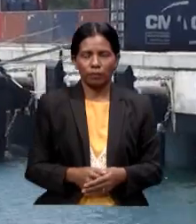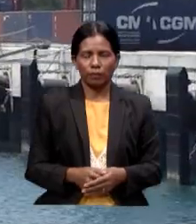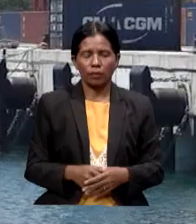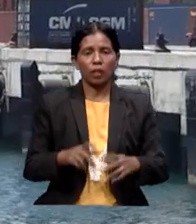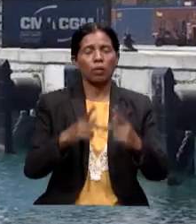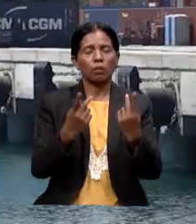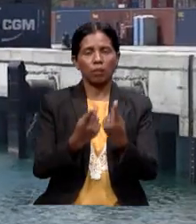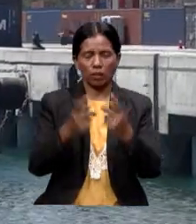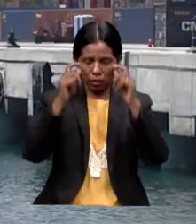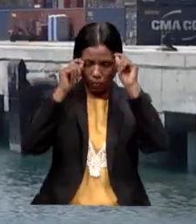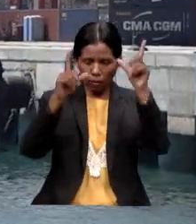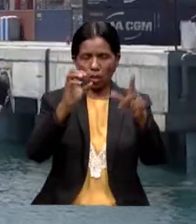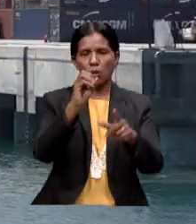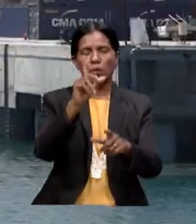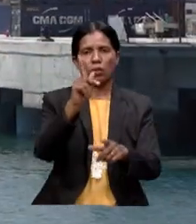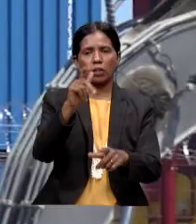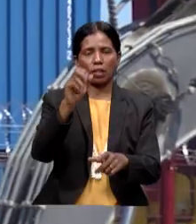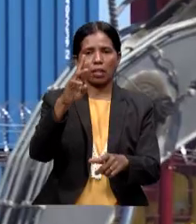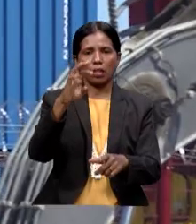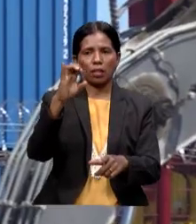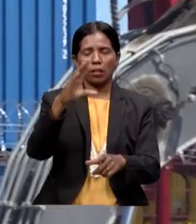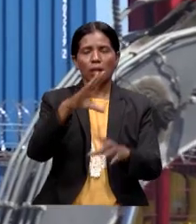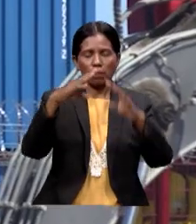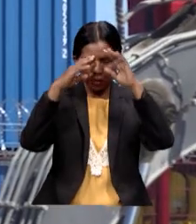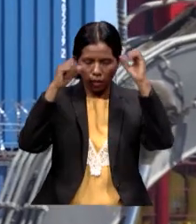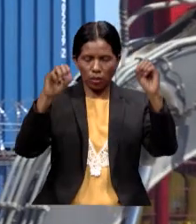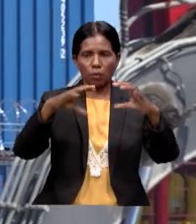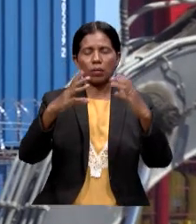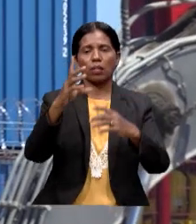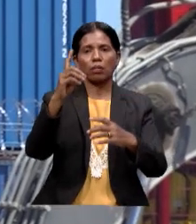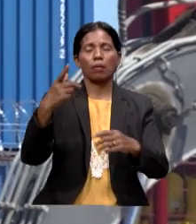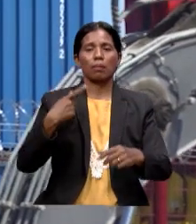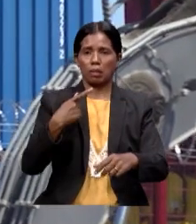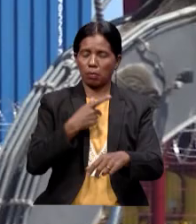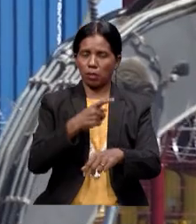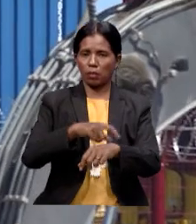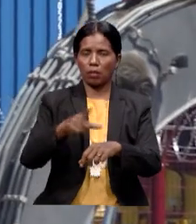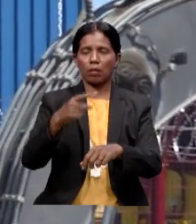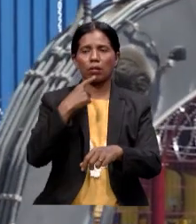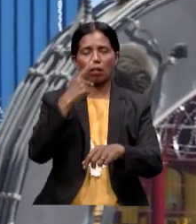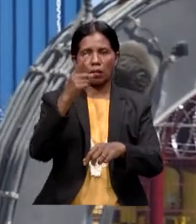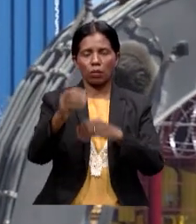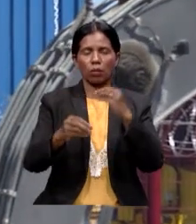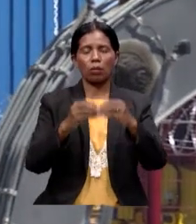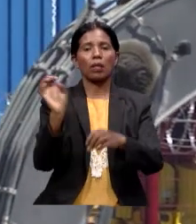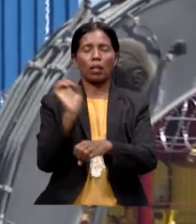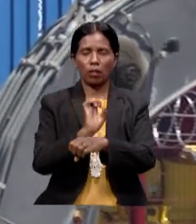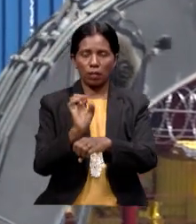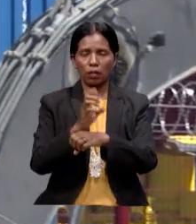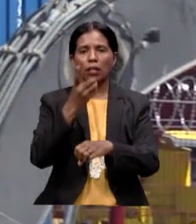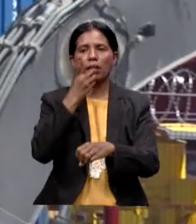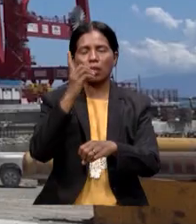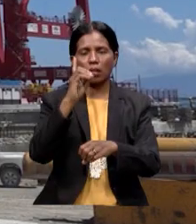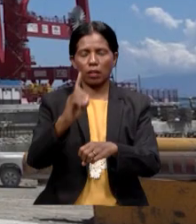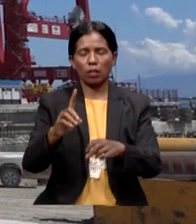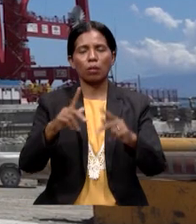Empresário Timoroan Oscar Lima la concorda com o presidente da Comissão de Parlamento Nacional, nebe trata assunto economia, declara